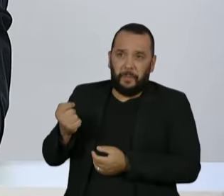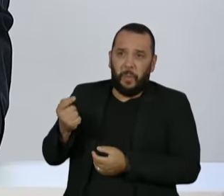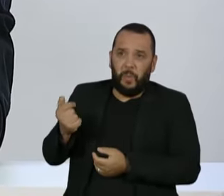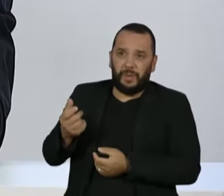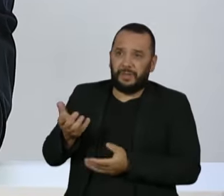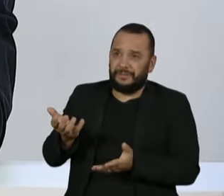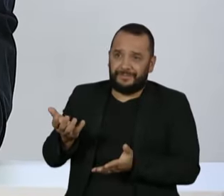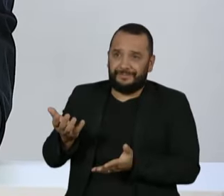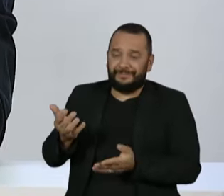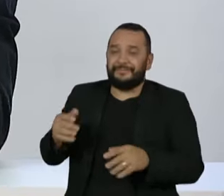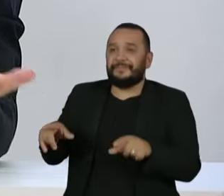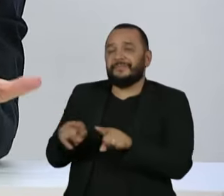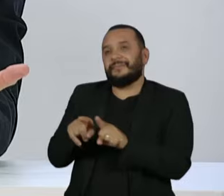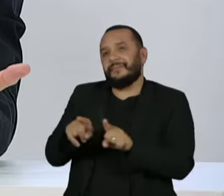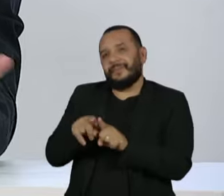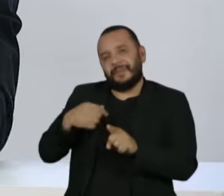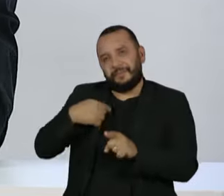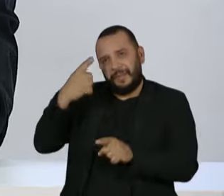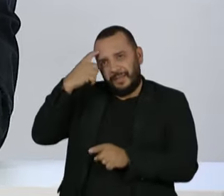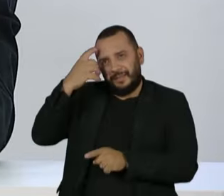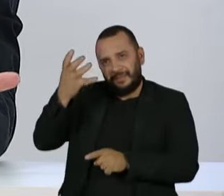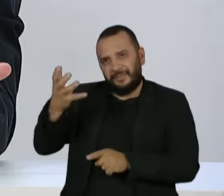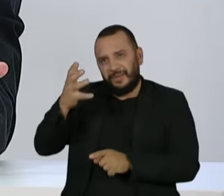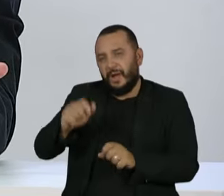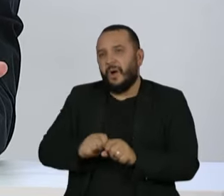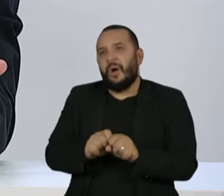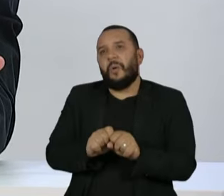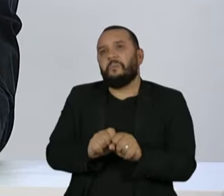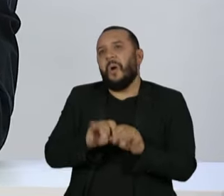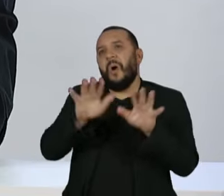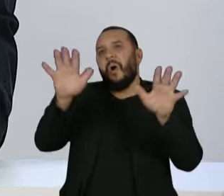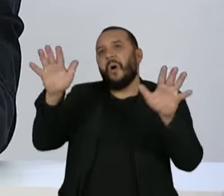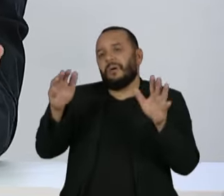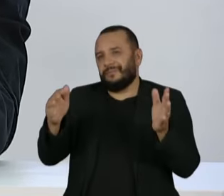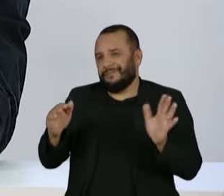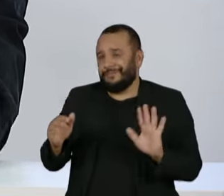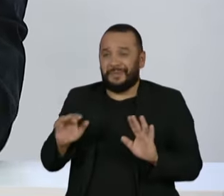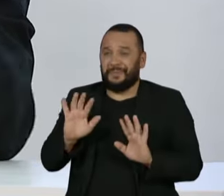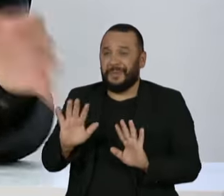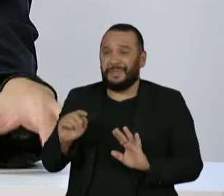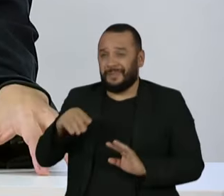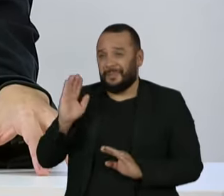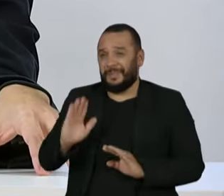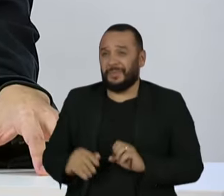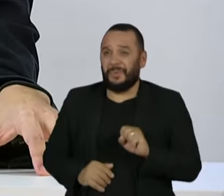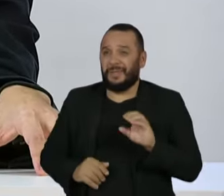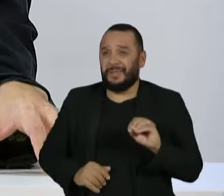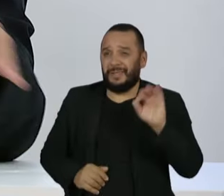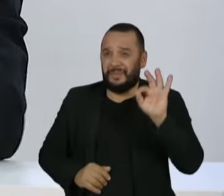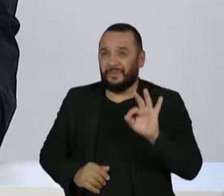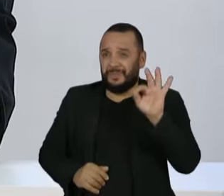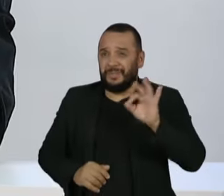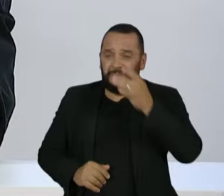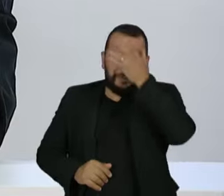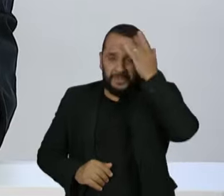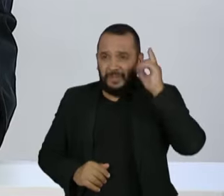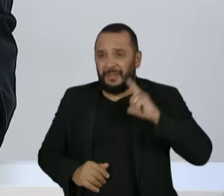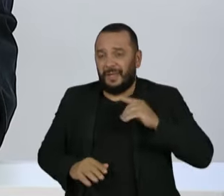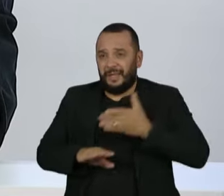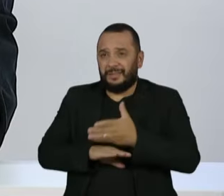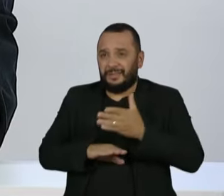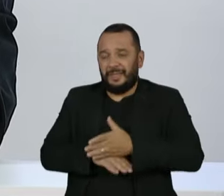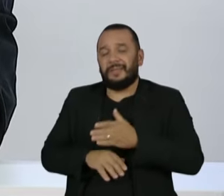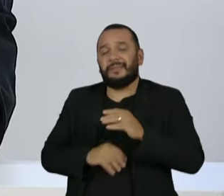ao mesmo tempo a quem ela chega né a gente mora num país em que 80% da população tem acesso à internet mas 100% da Classe A e